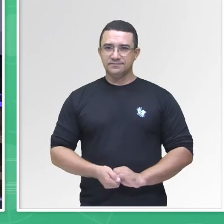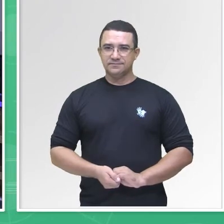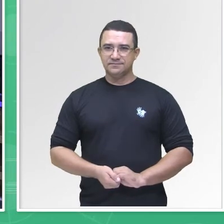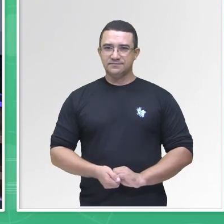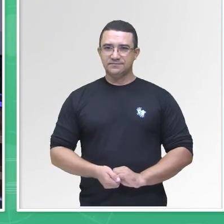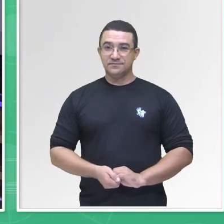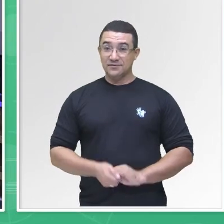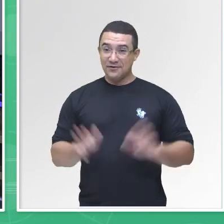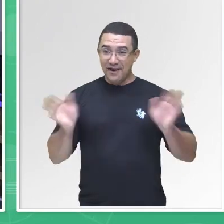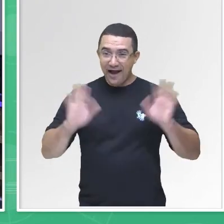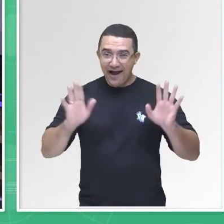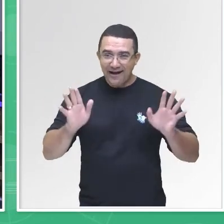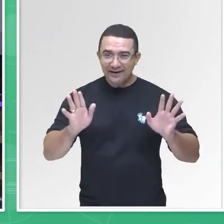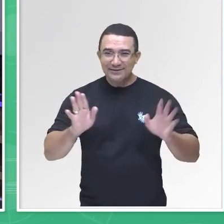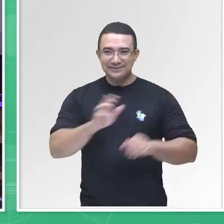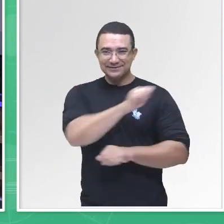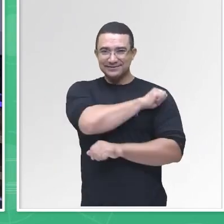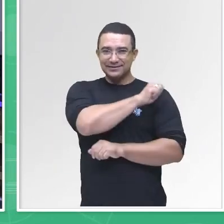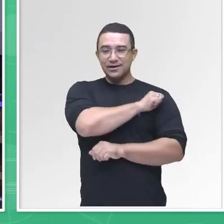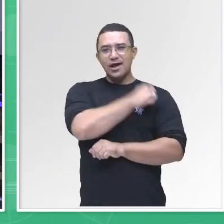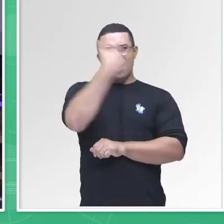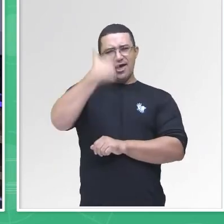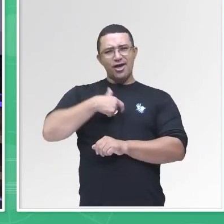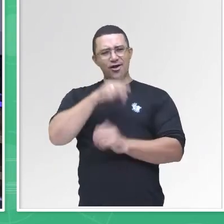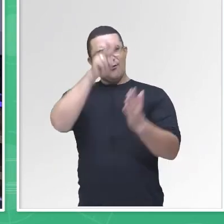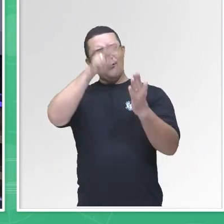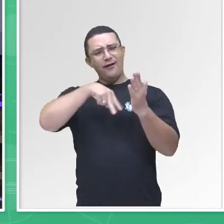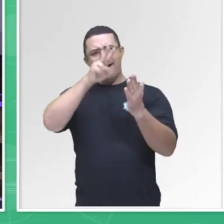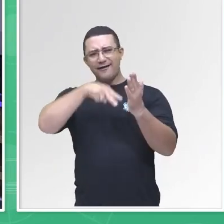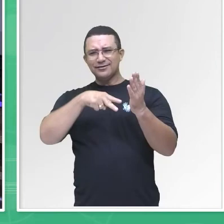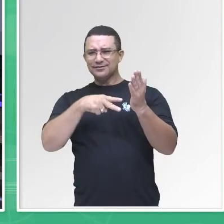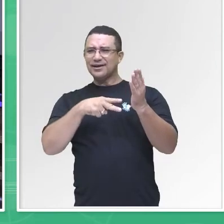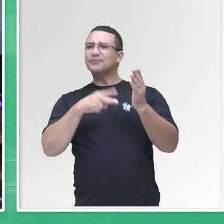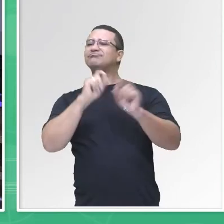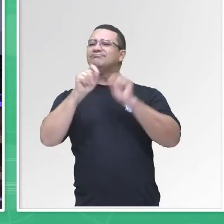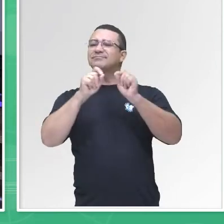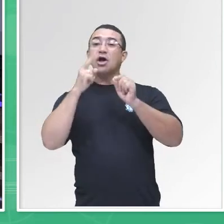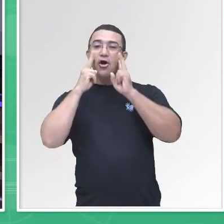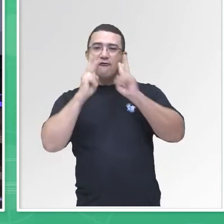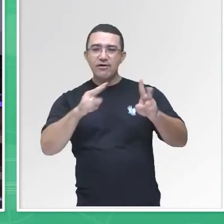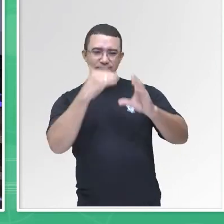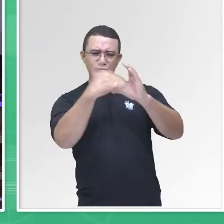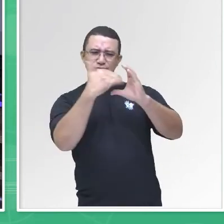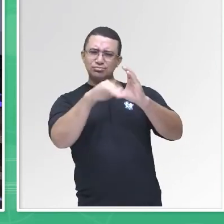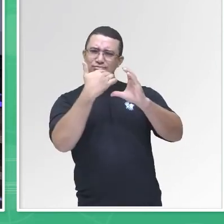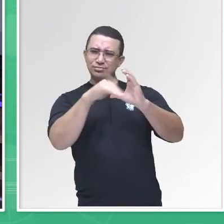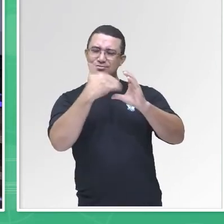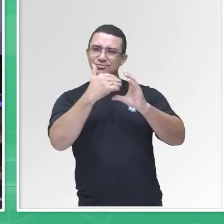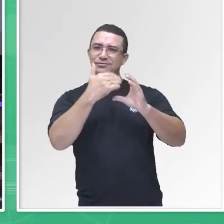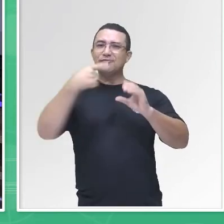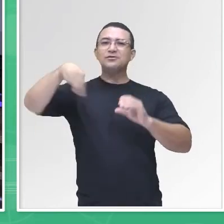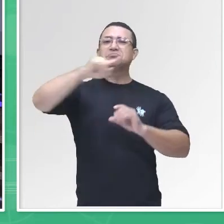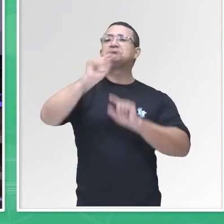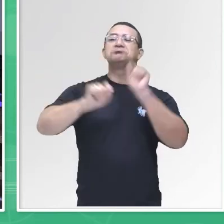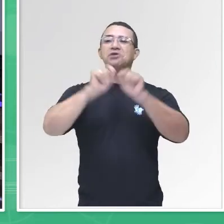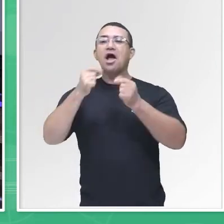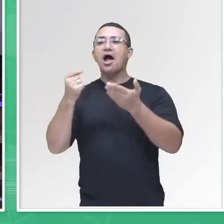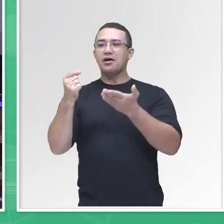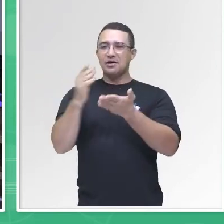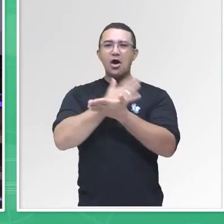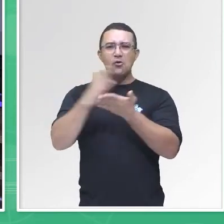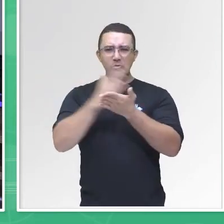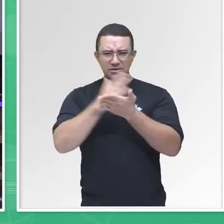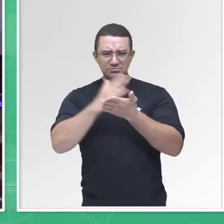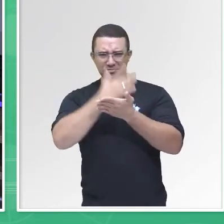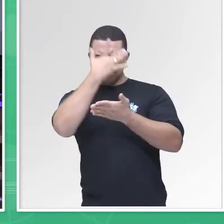E aí, turma? Olha, eu estava lendo aqui as mensagens de vocês no chat, né? E aí alguns